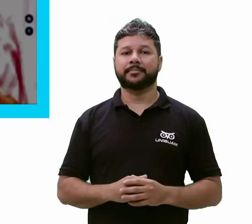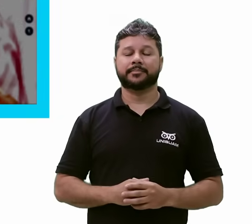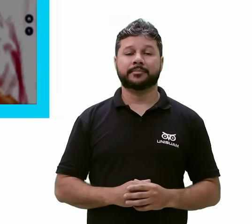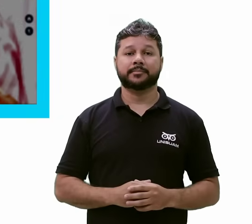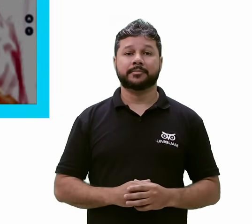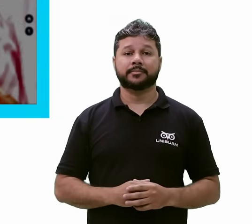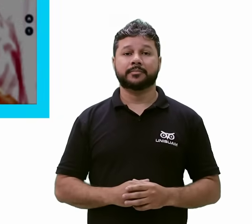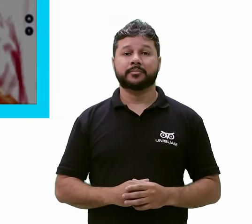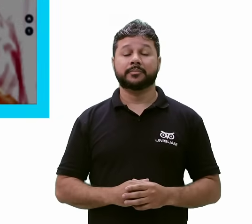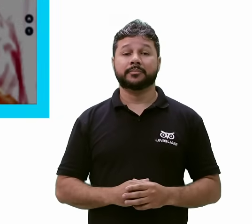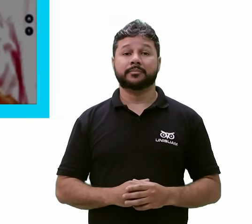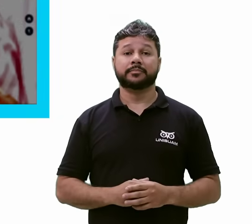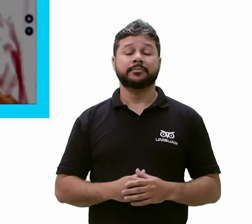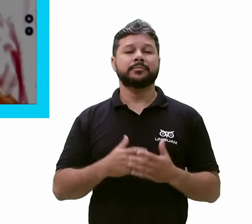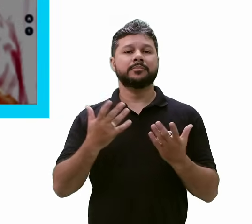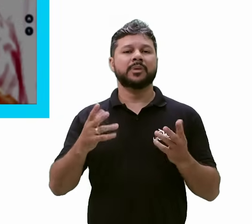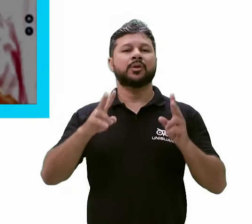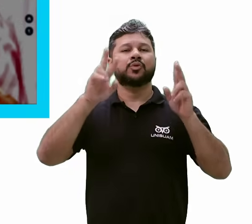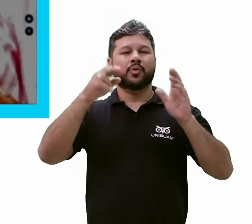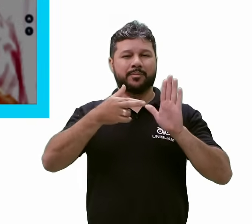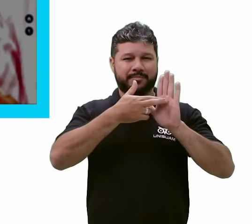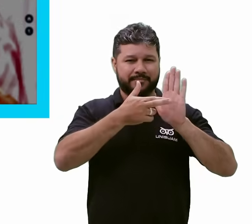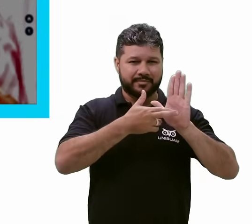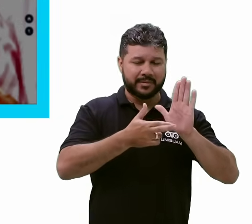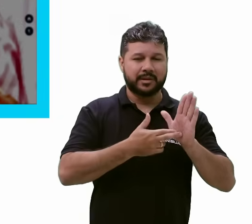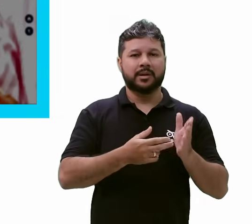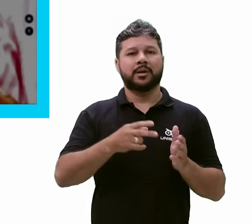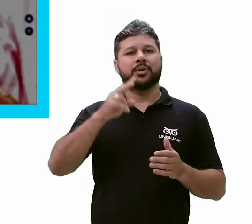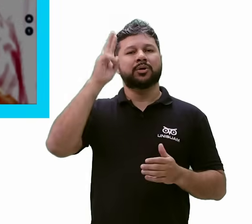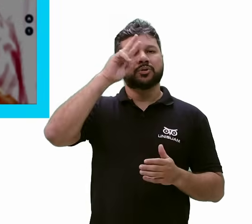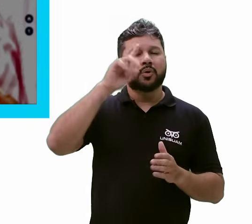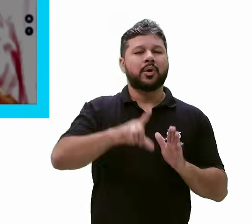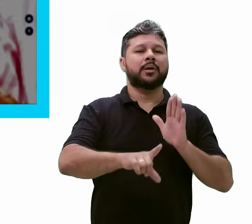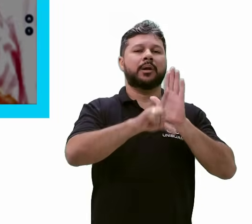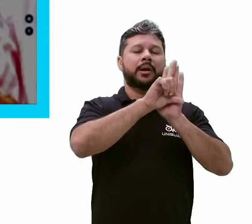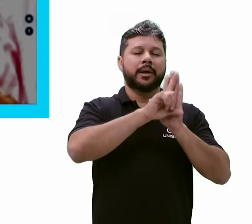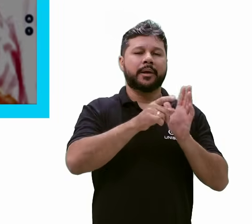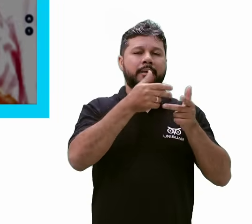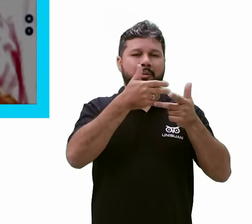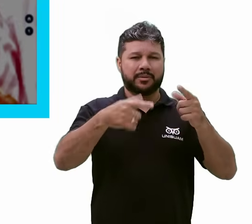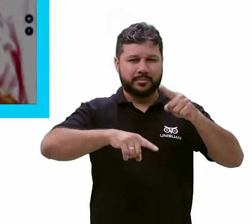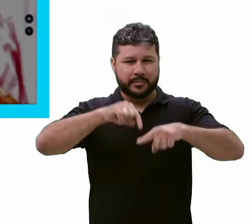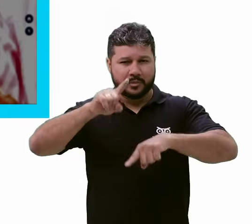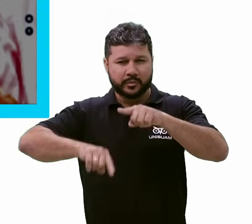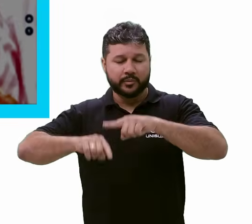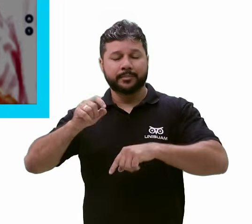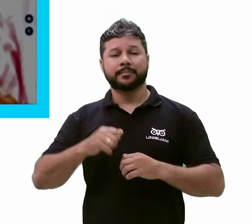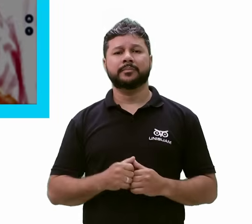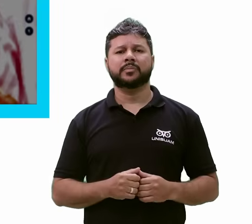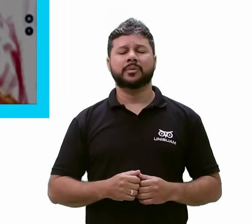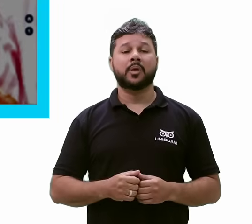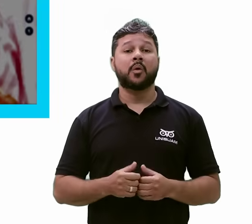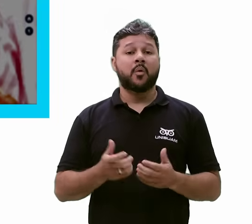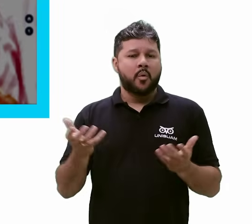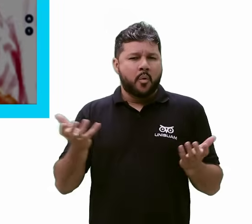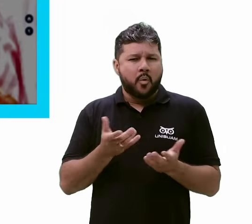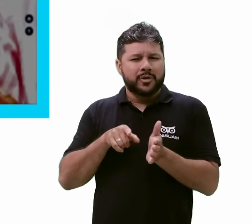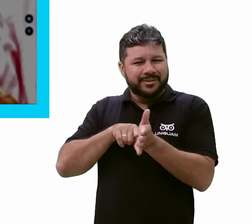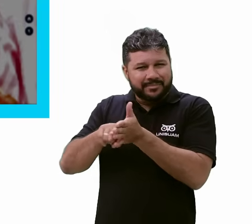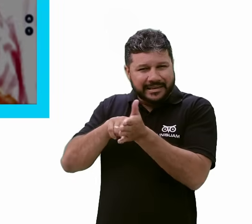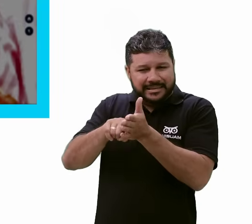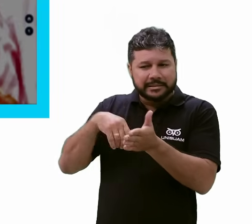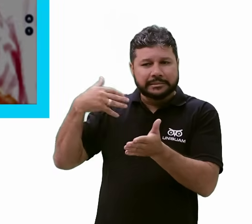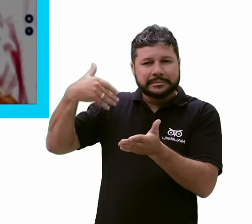Bom, sobre regulamentações, históricos, leis e produtos. Né? Por que a gente está onde a gente está e por